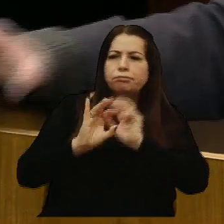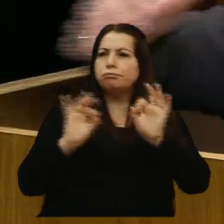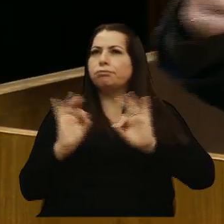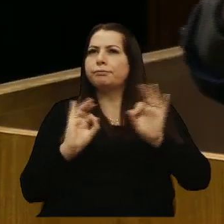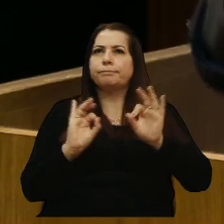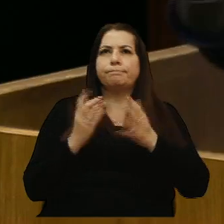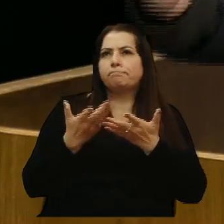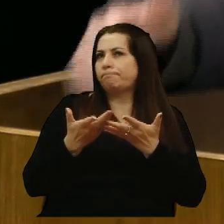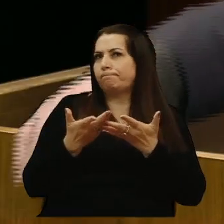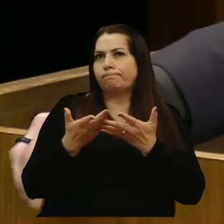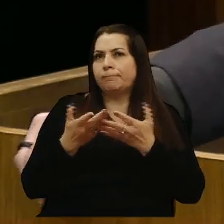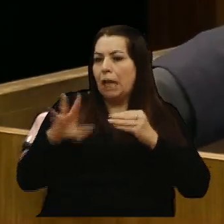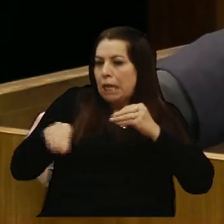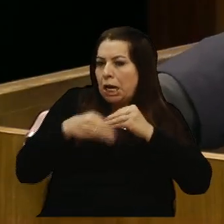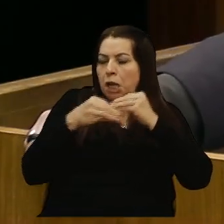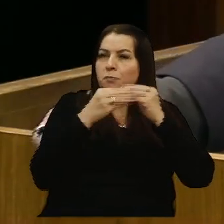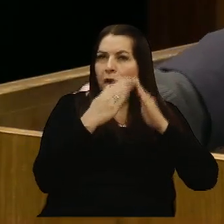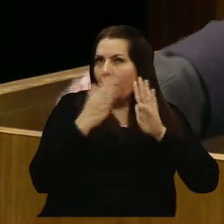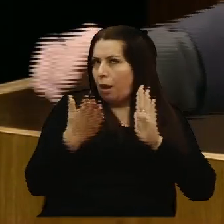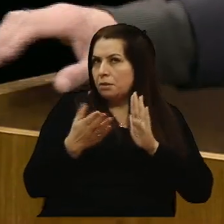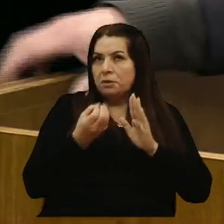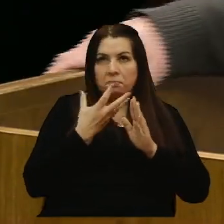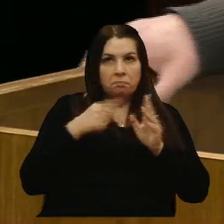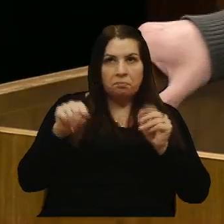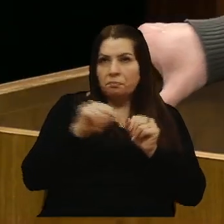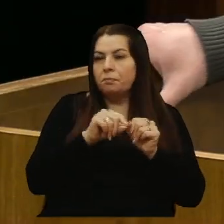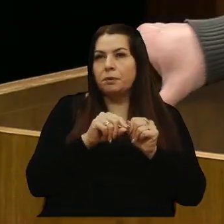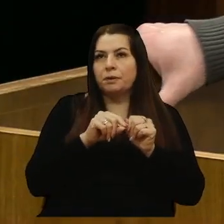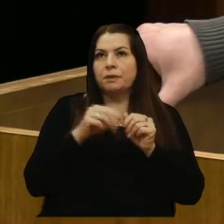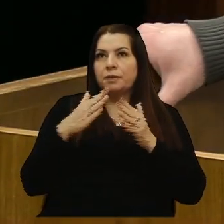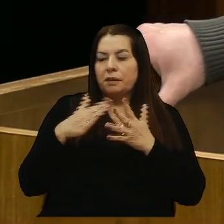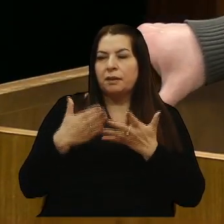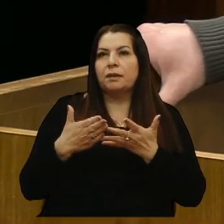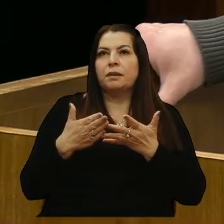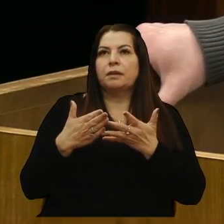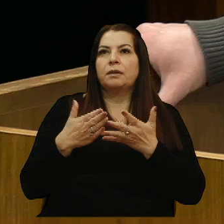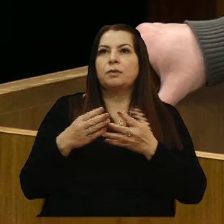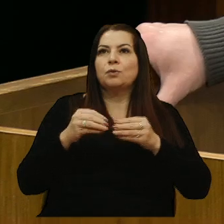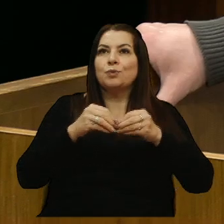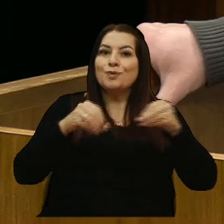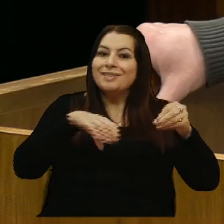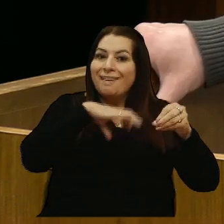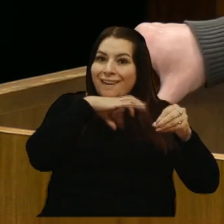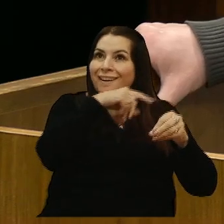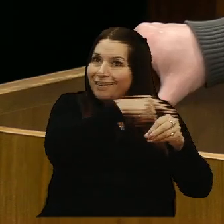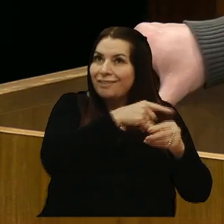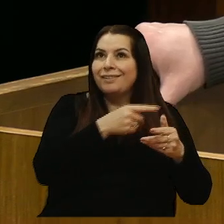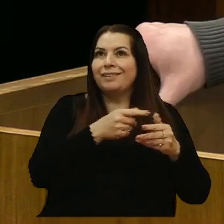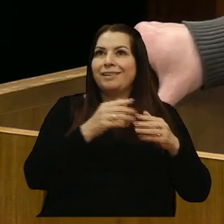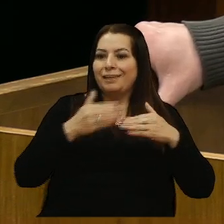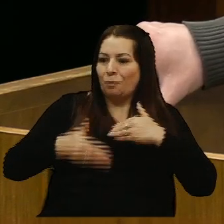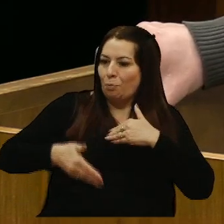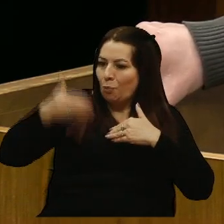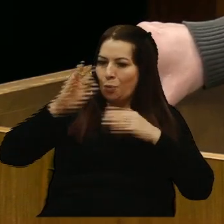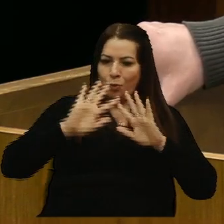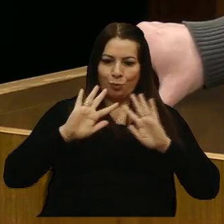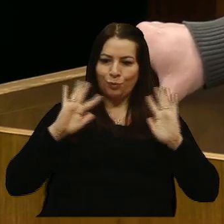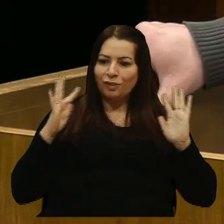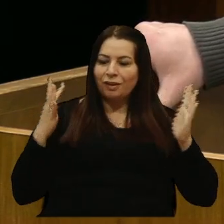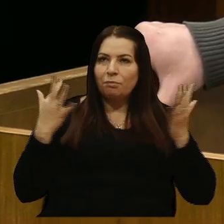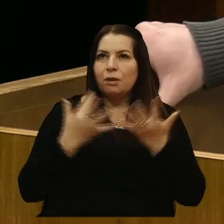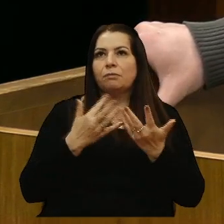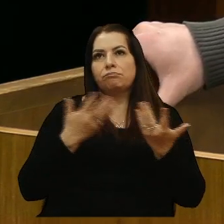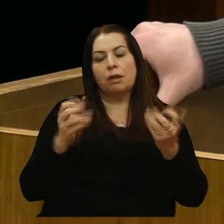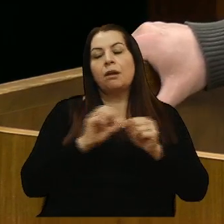seus acréscimos, né, benfeitorias nas suas residências, nos seus terrenos, muros, cercamento,